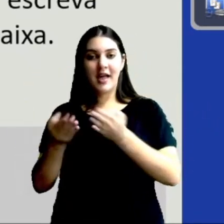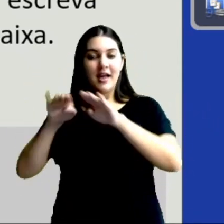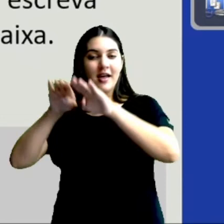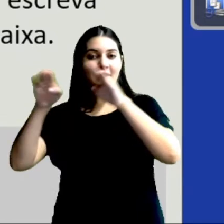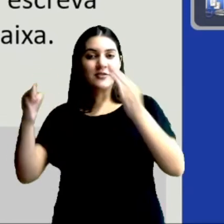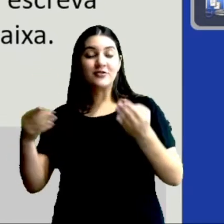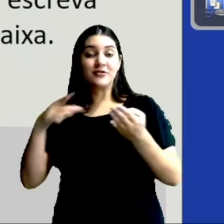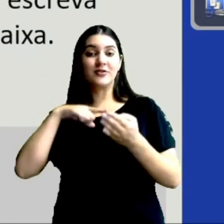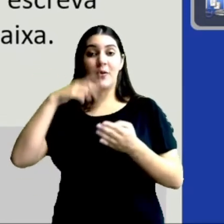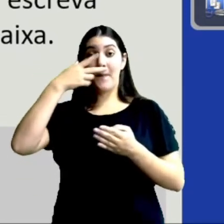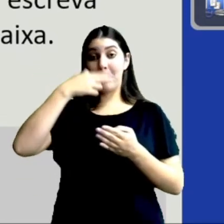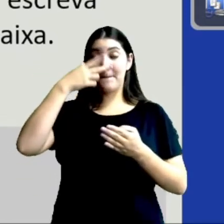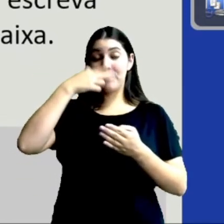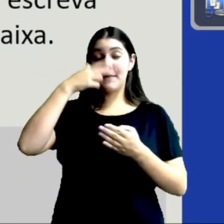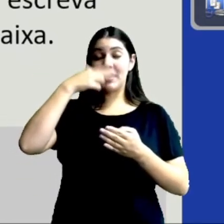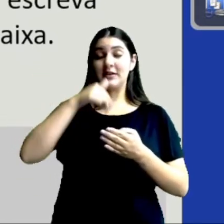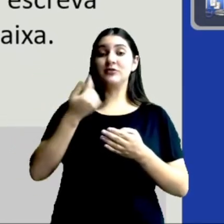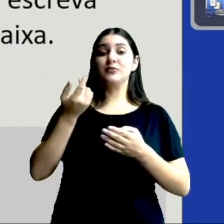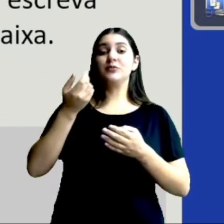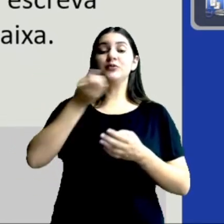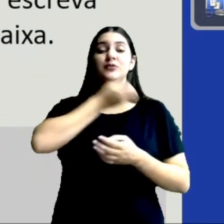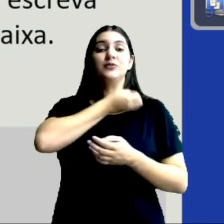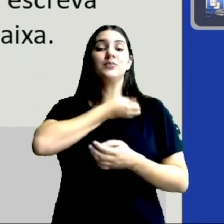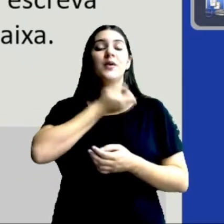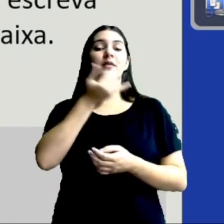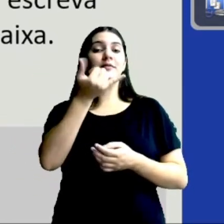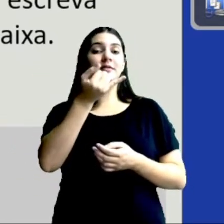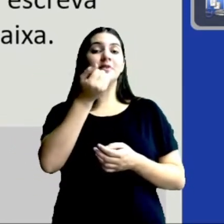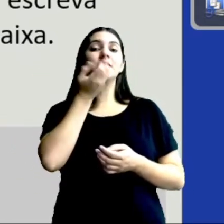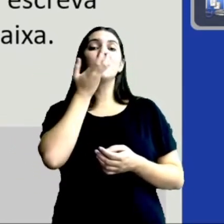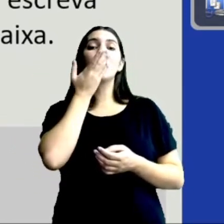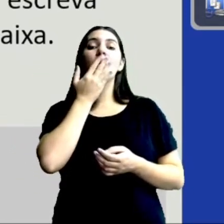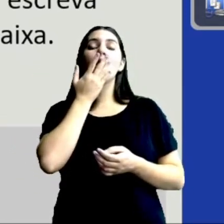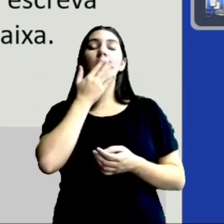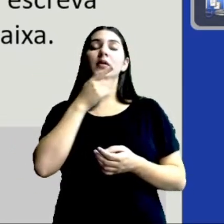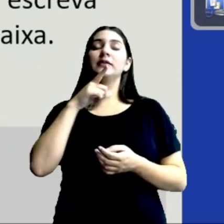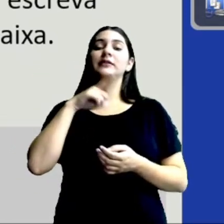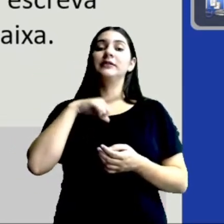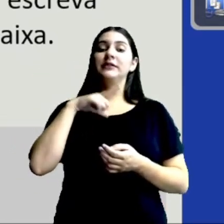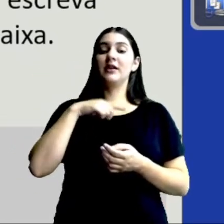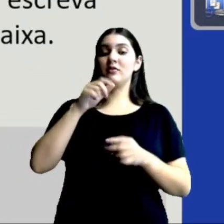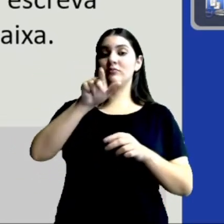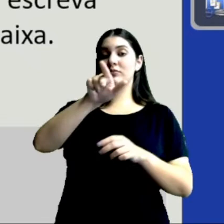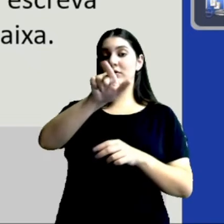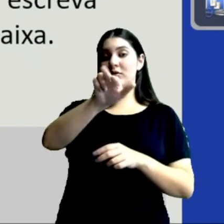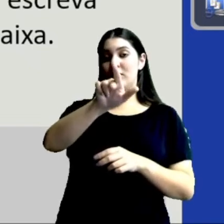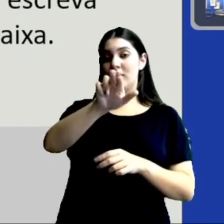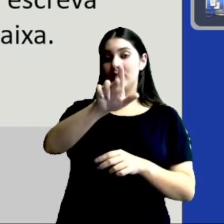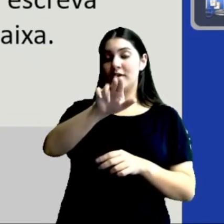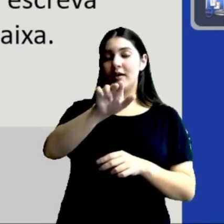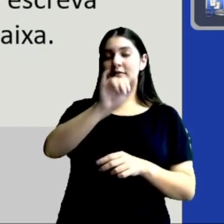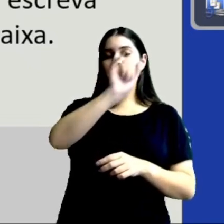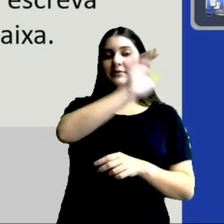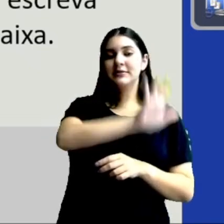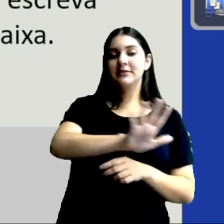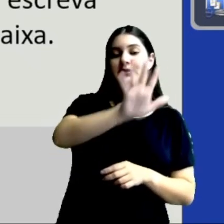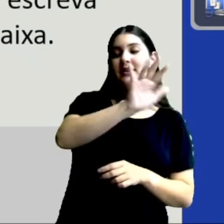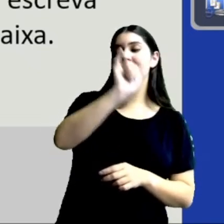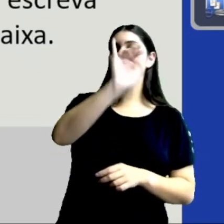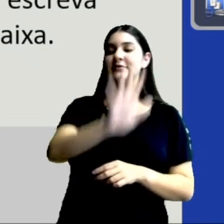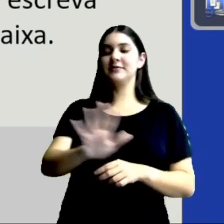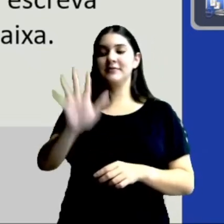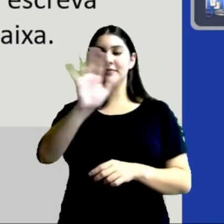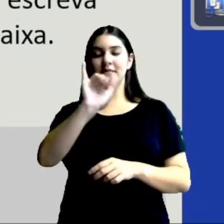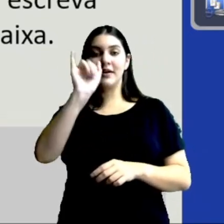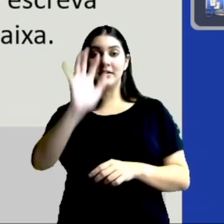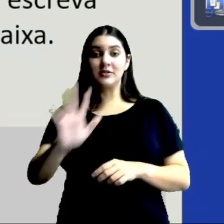coloridas. Então, olha aí, nós temos uma igualdade numa ilustração, porque são imagens, não